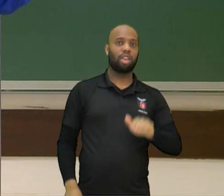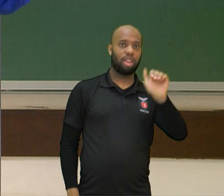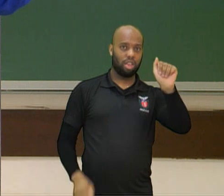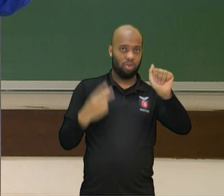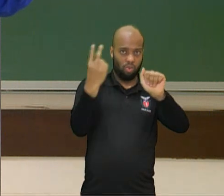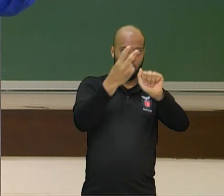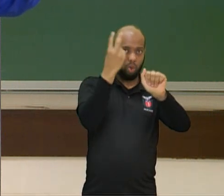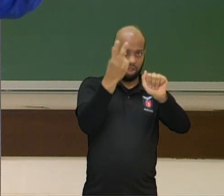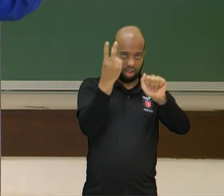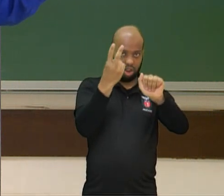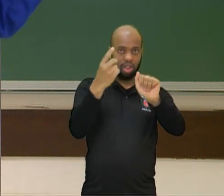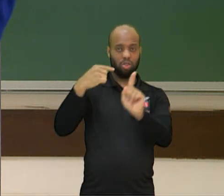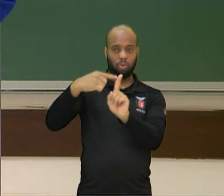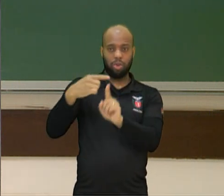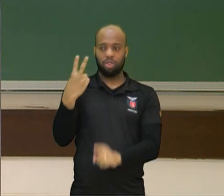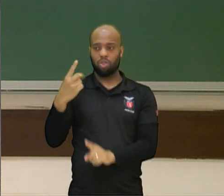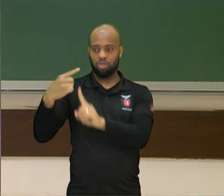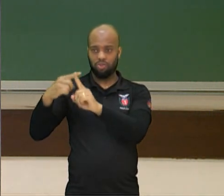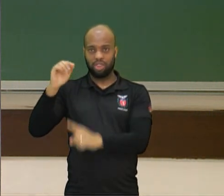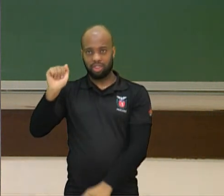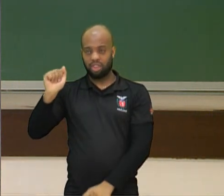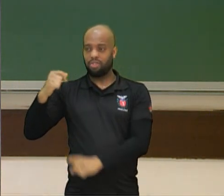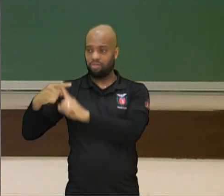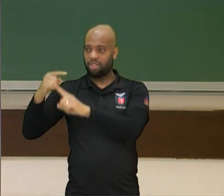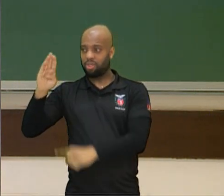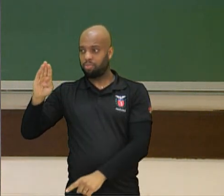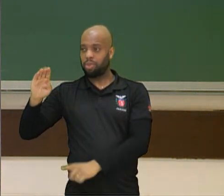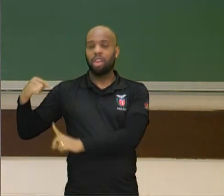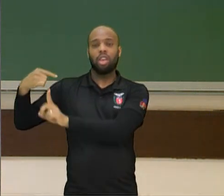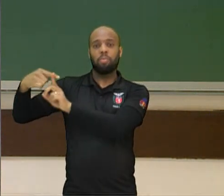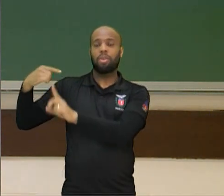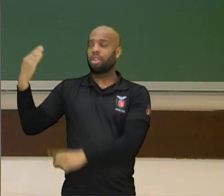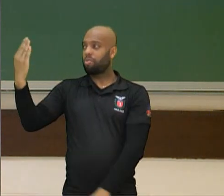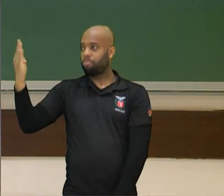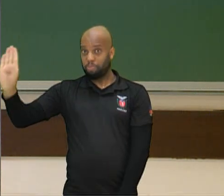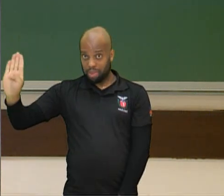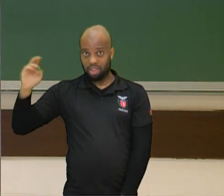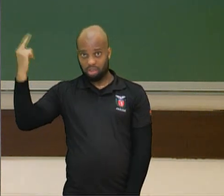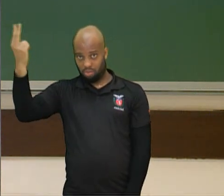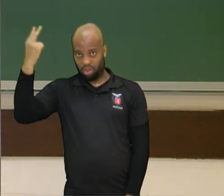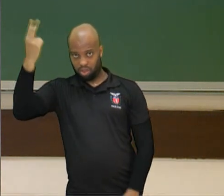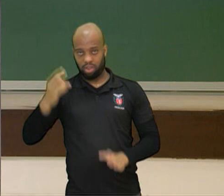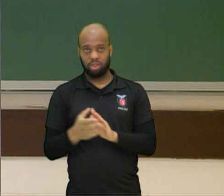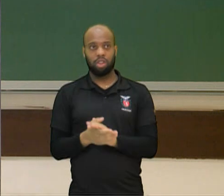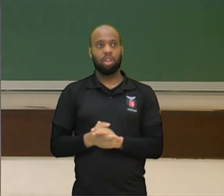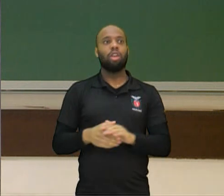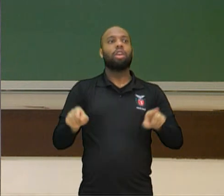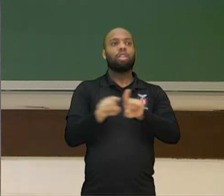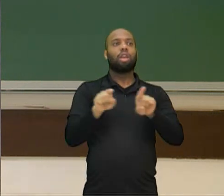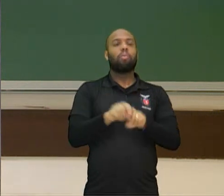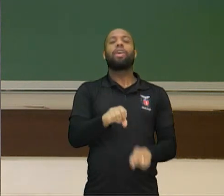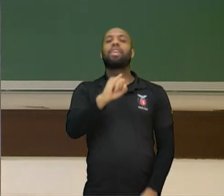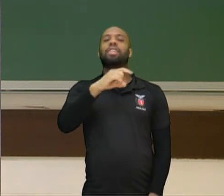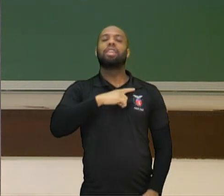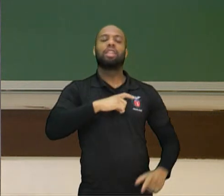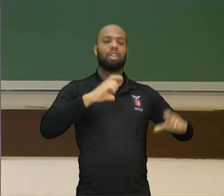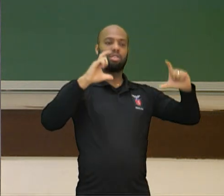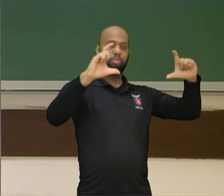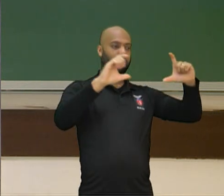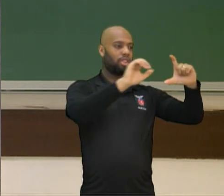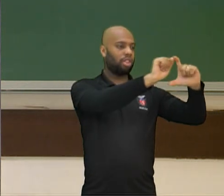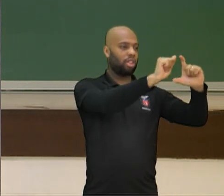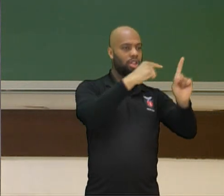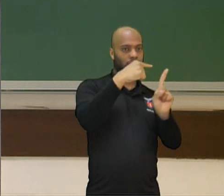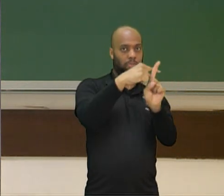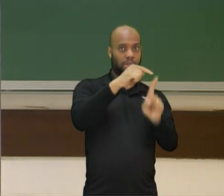2 vezes A vezes B mais B ao quadrado. A mesma coisa quando